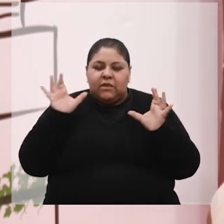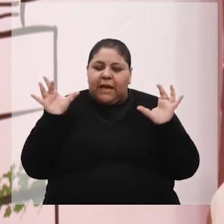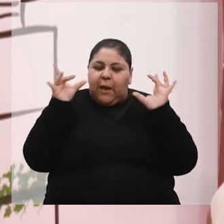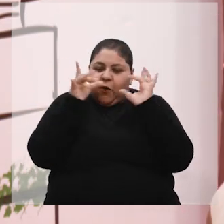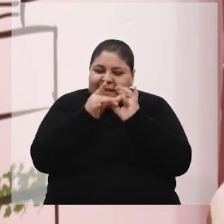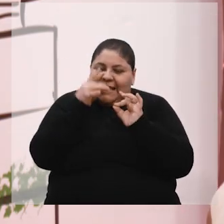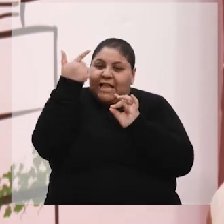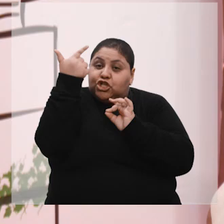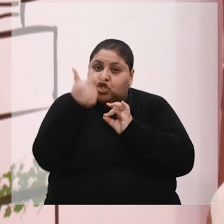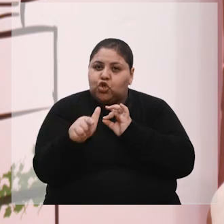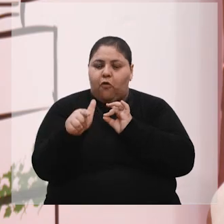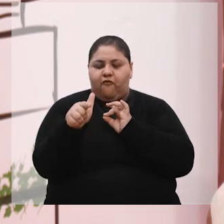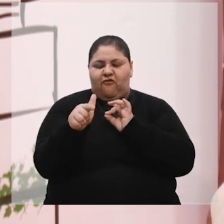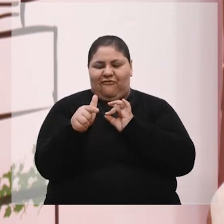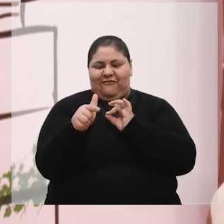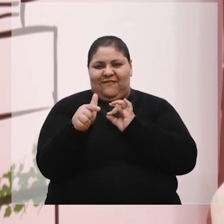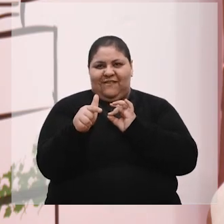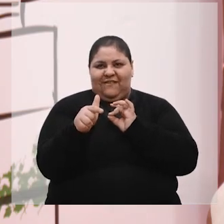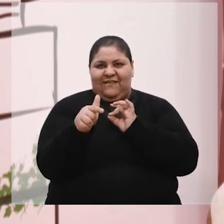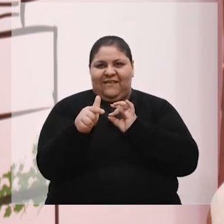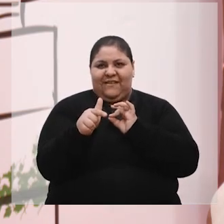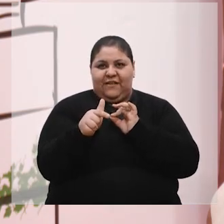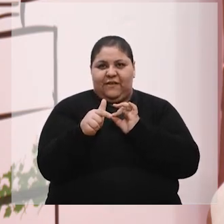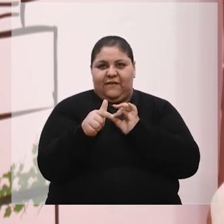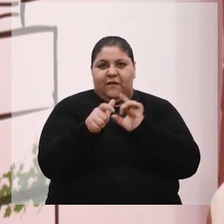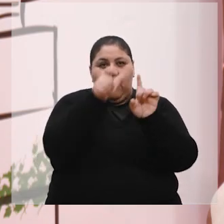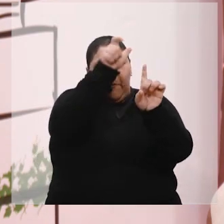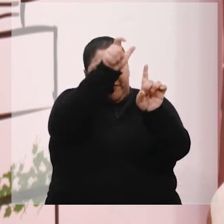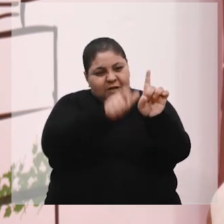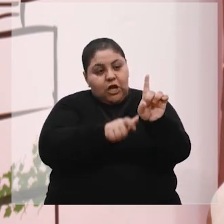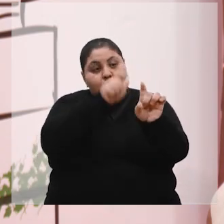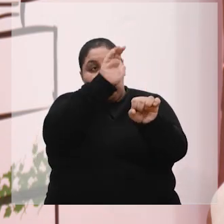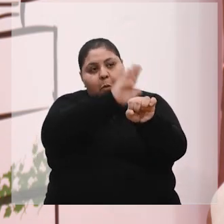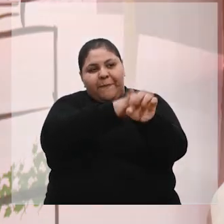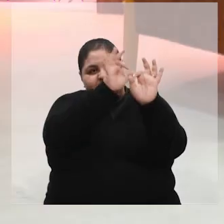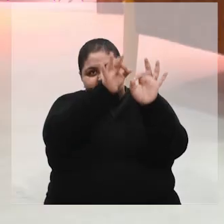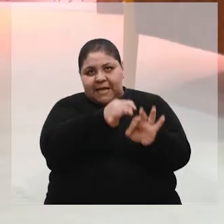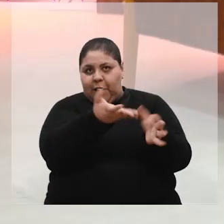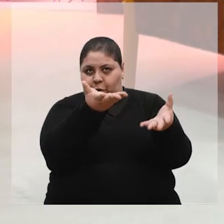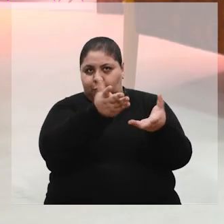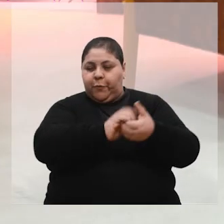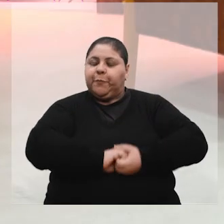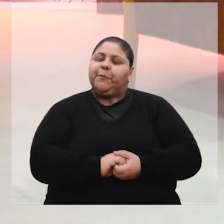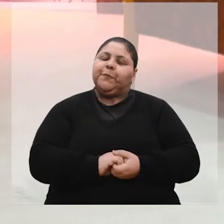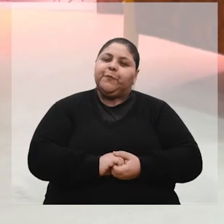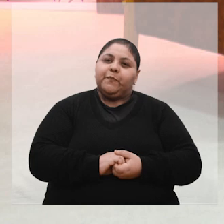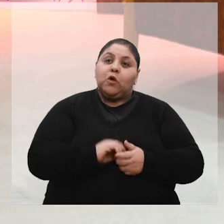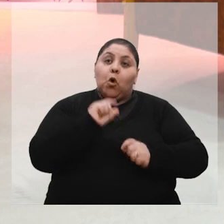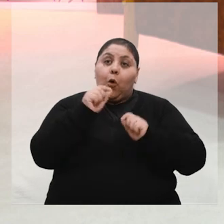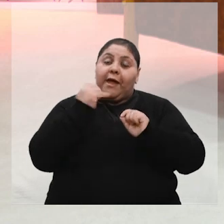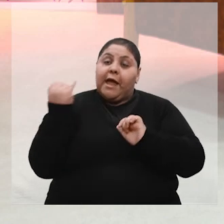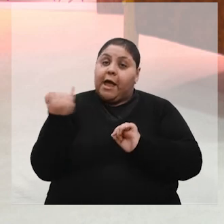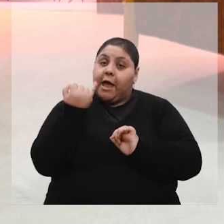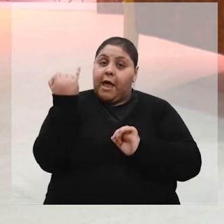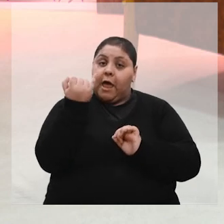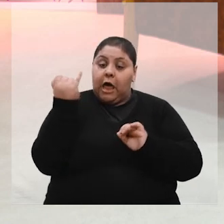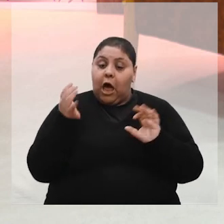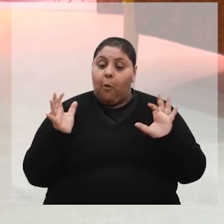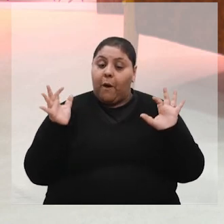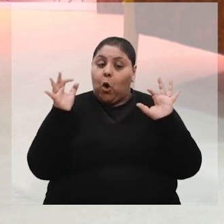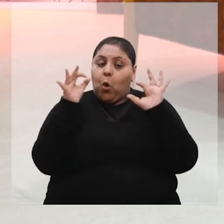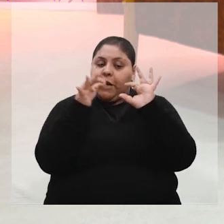novo com a personagem no momento em que ela tá. Sim, e o que é interessante é isso, é uma